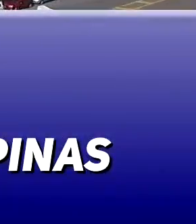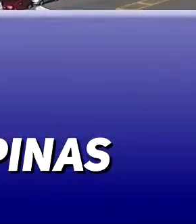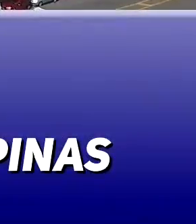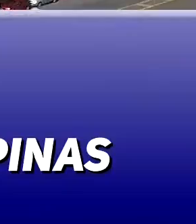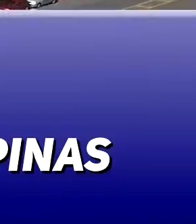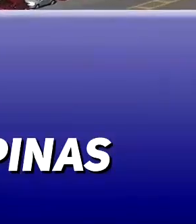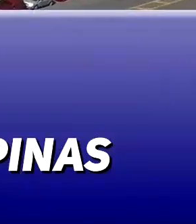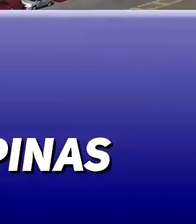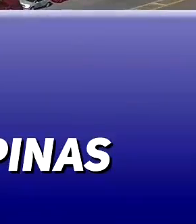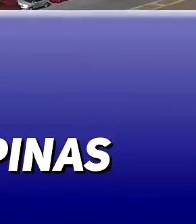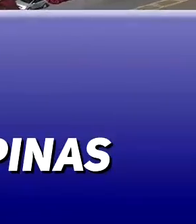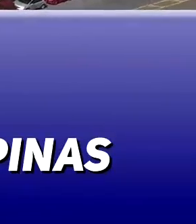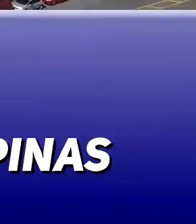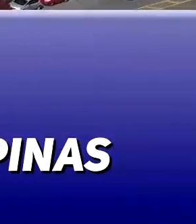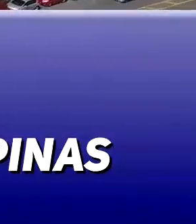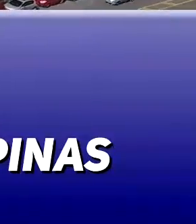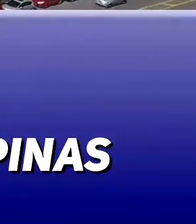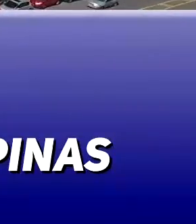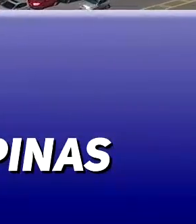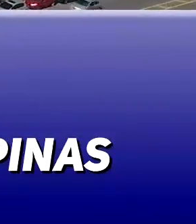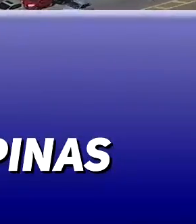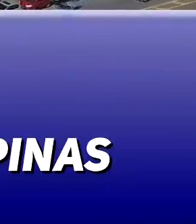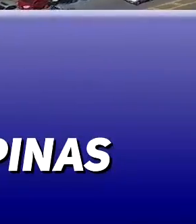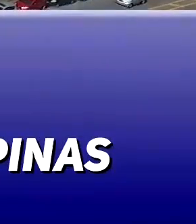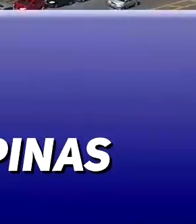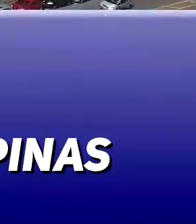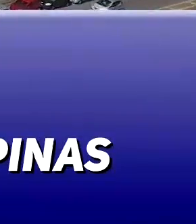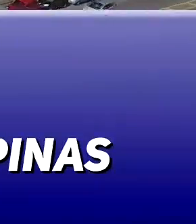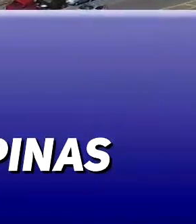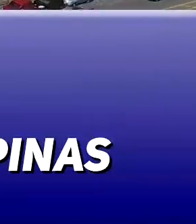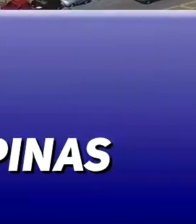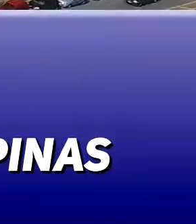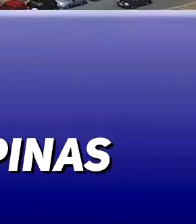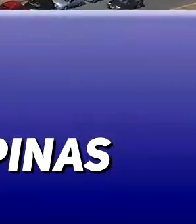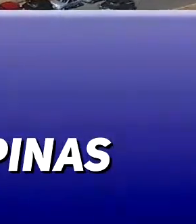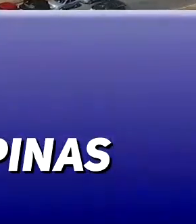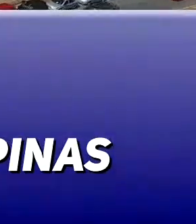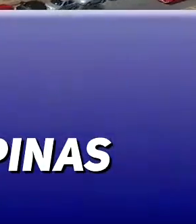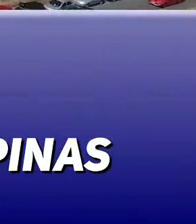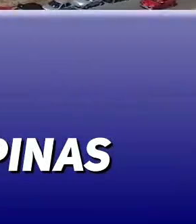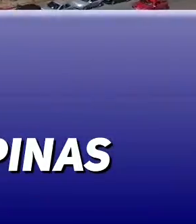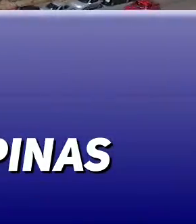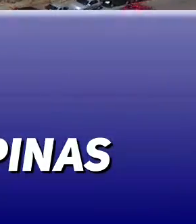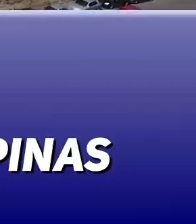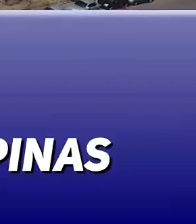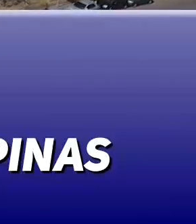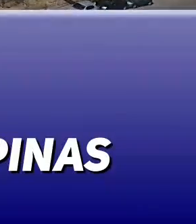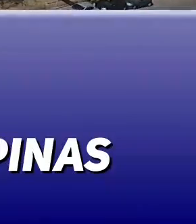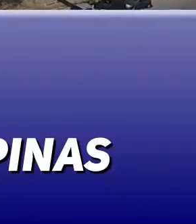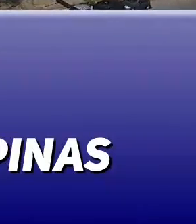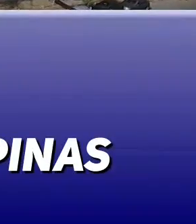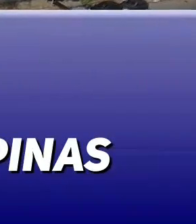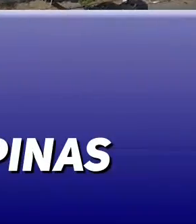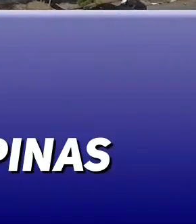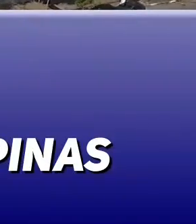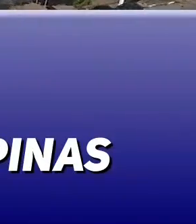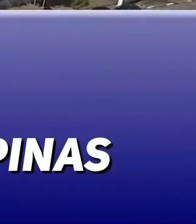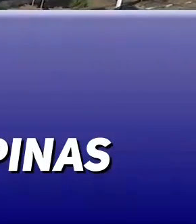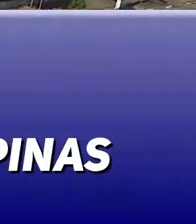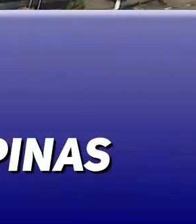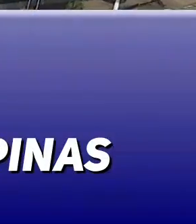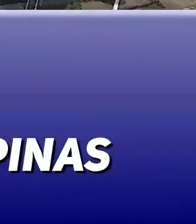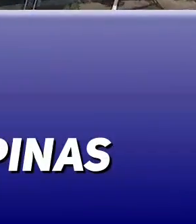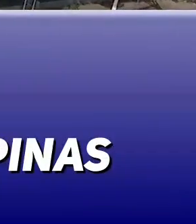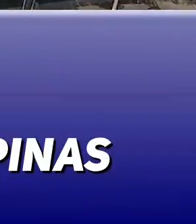dia 16 de setembro de 2019, segunda-feira, às 10 horas da manhã, na Sala Silvia Pascoal,